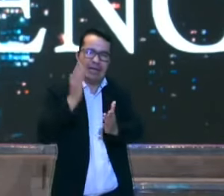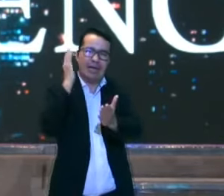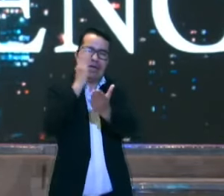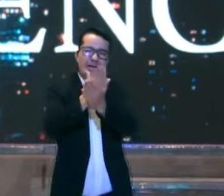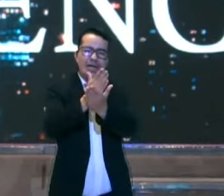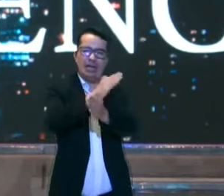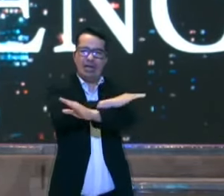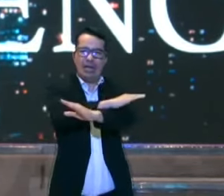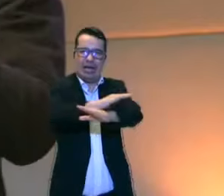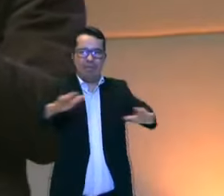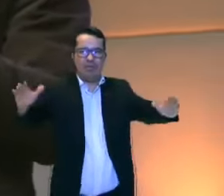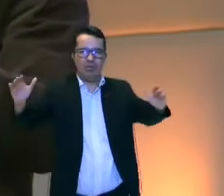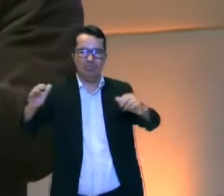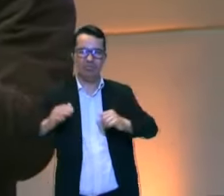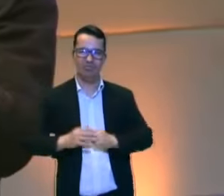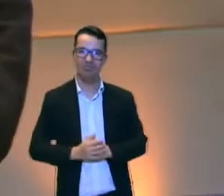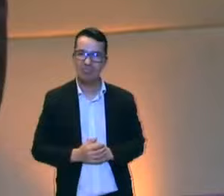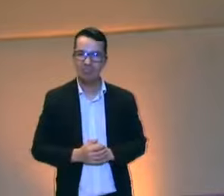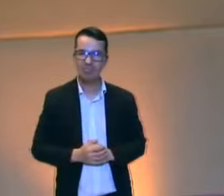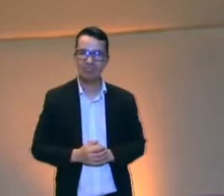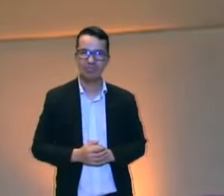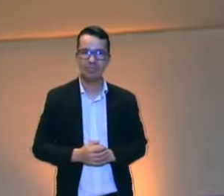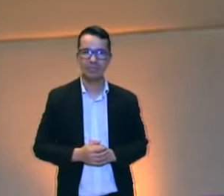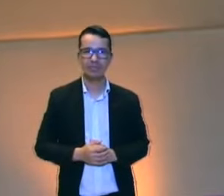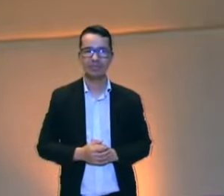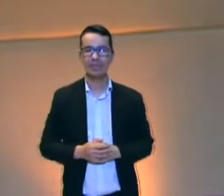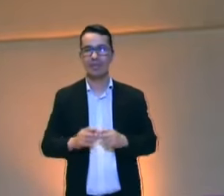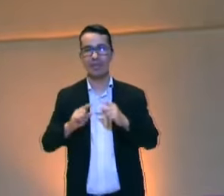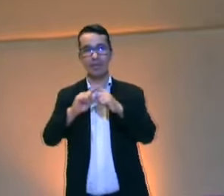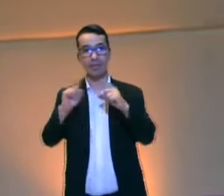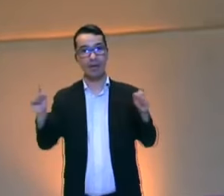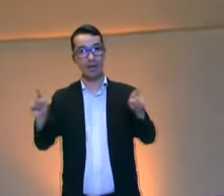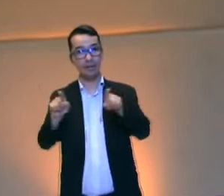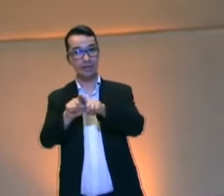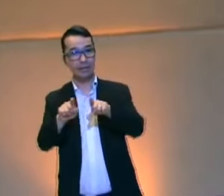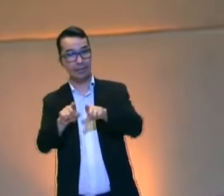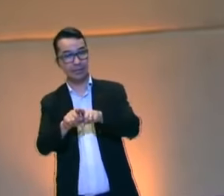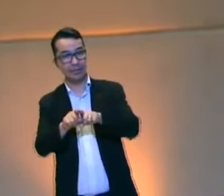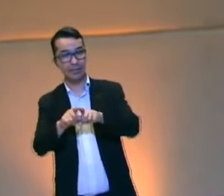Mas a pedra de tropeço também é a pedra de escândalo.